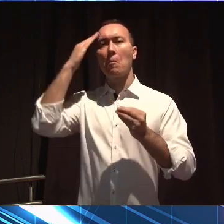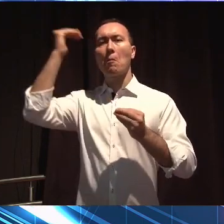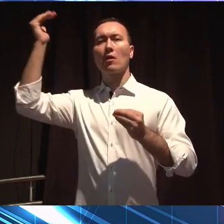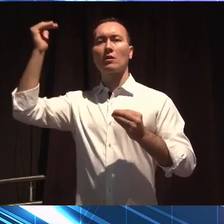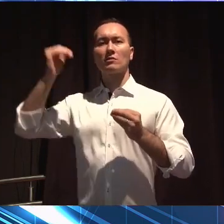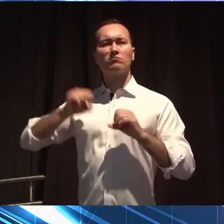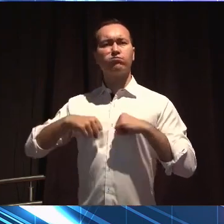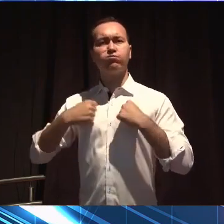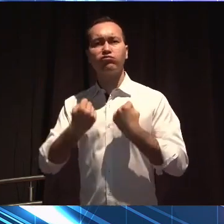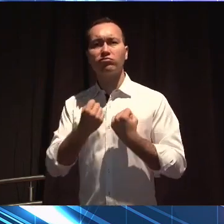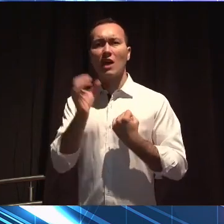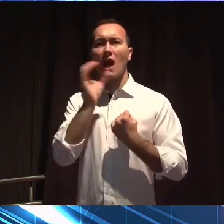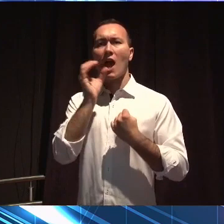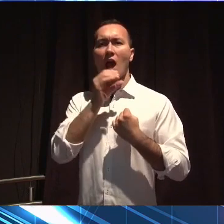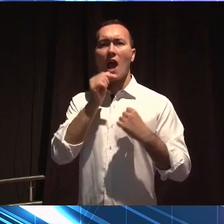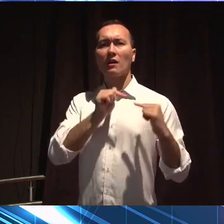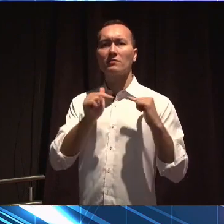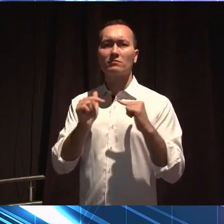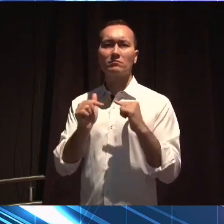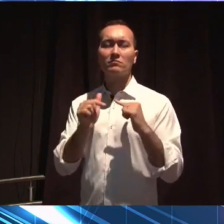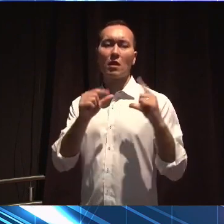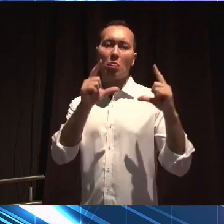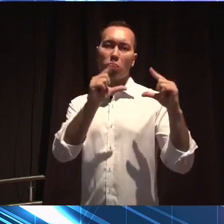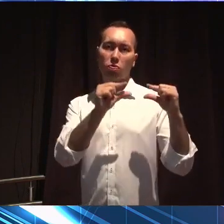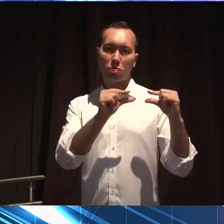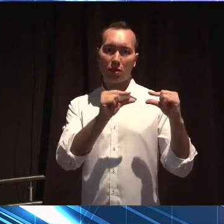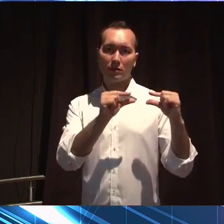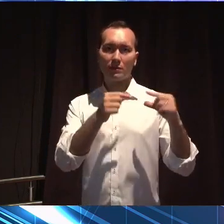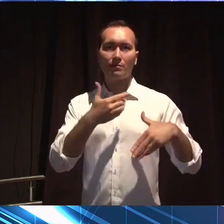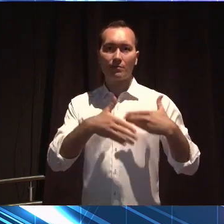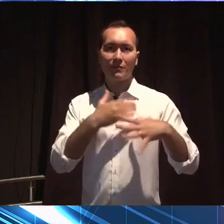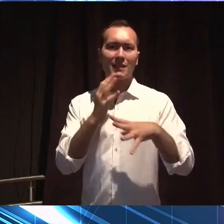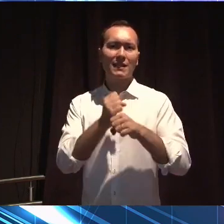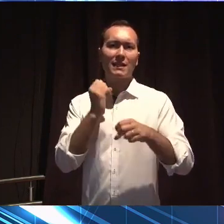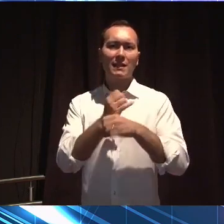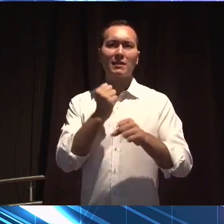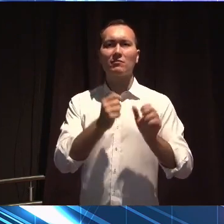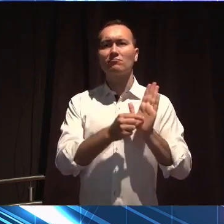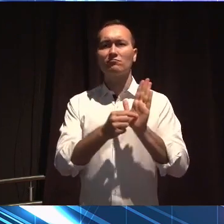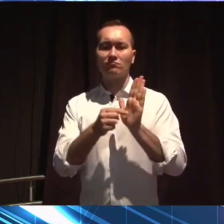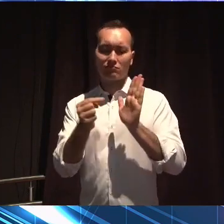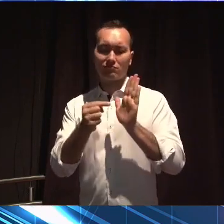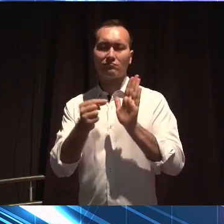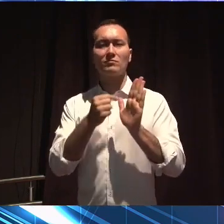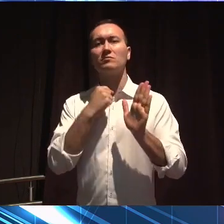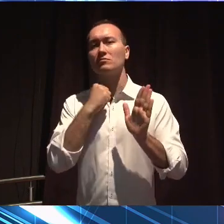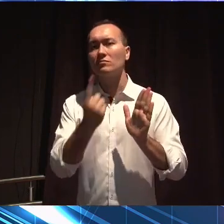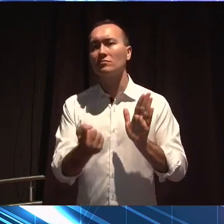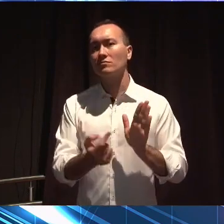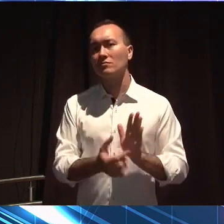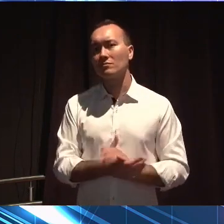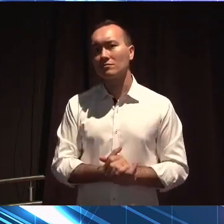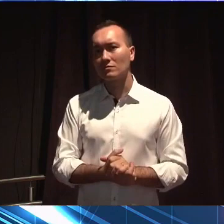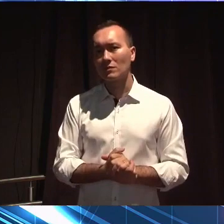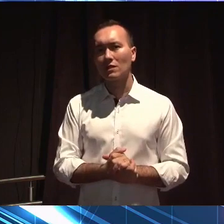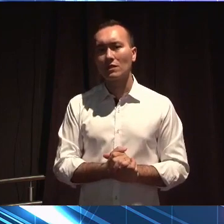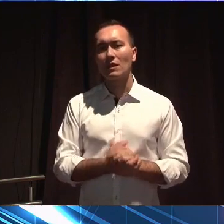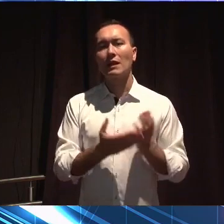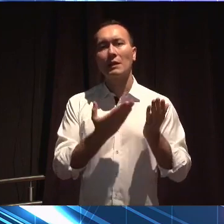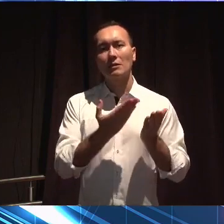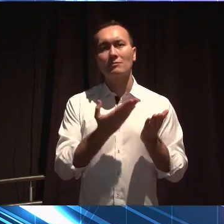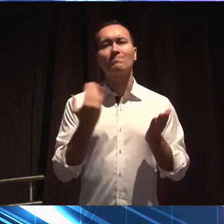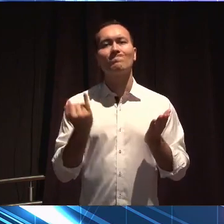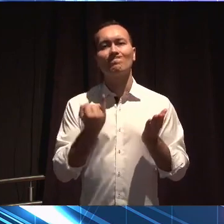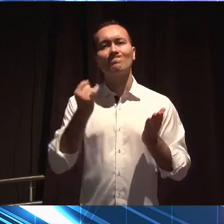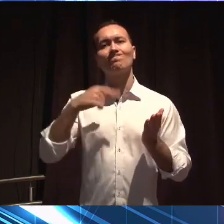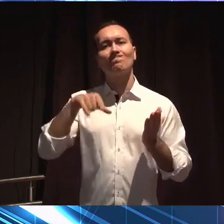empresas, enfim, parem de gerar o resultado que elas potencialmente podem gerar. Tá? E esse ponto é um ponto muito importante para nós